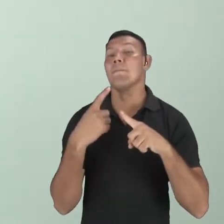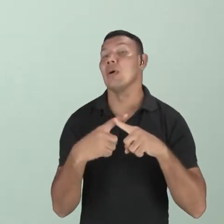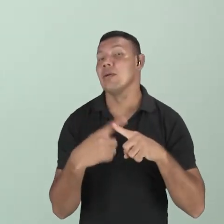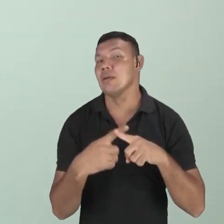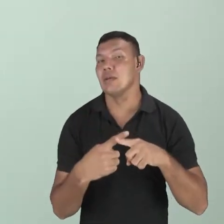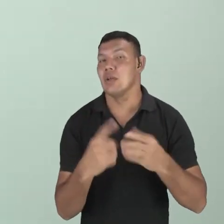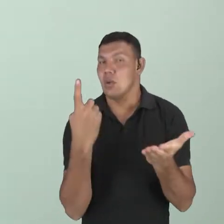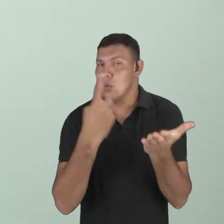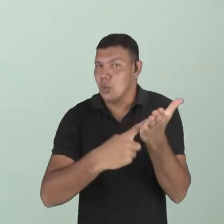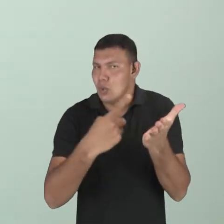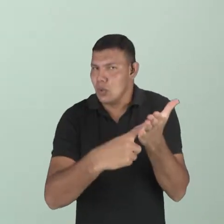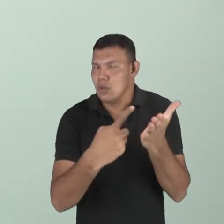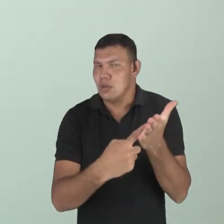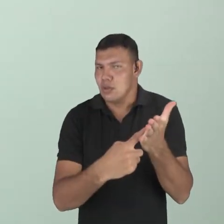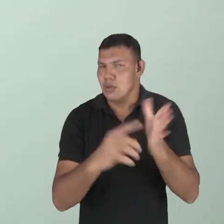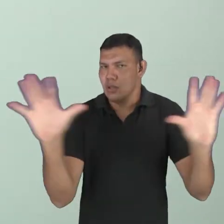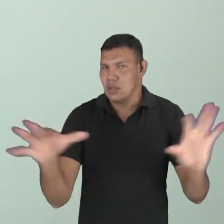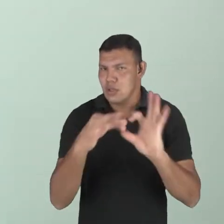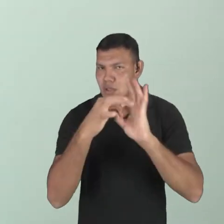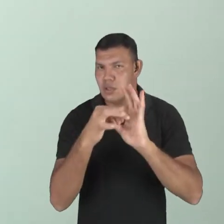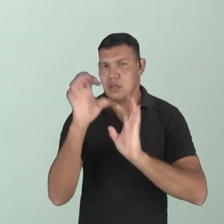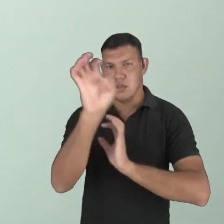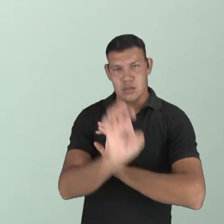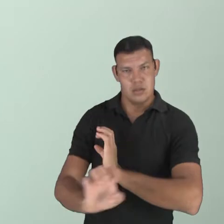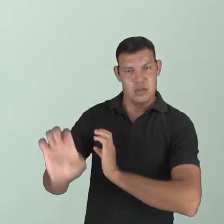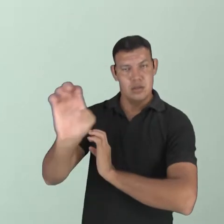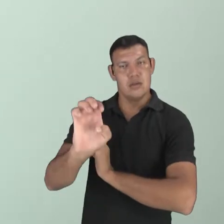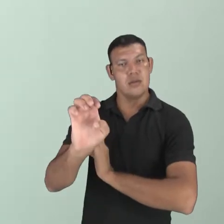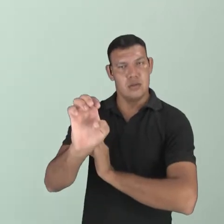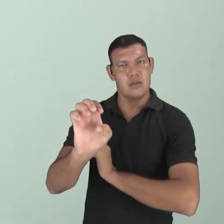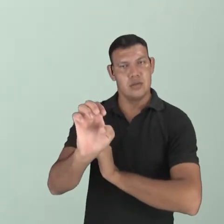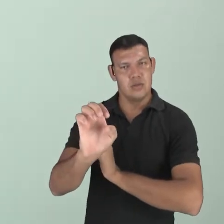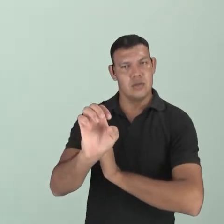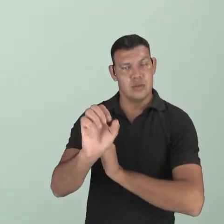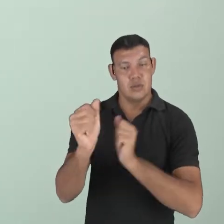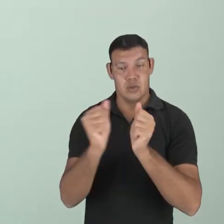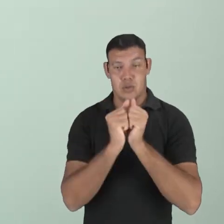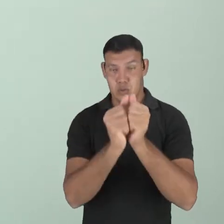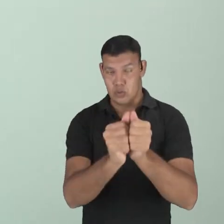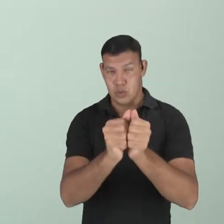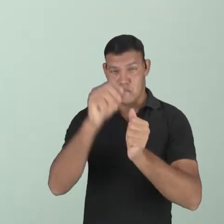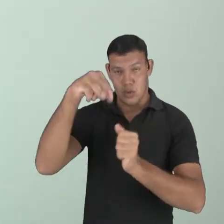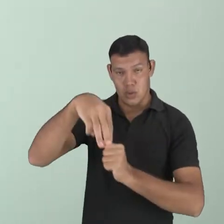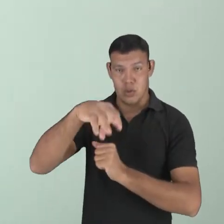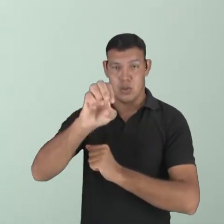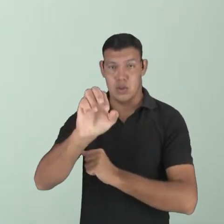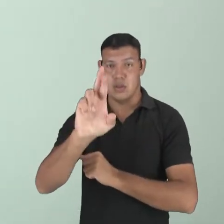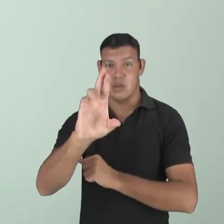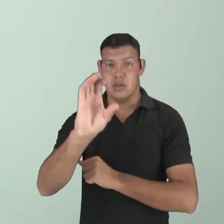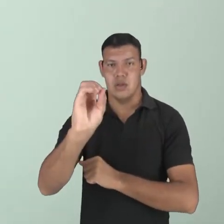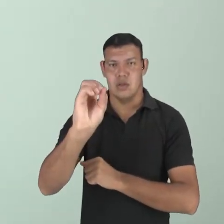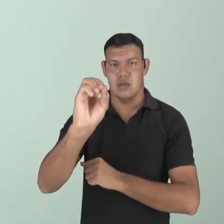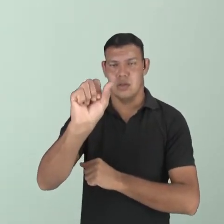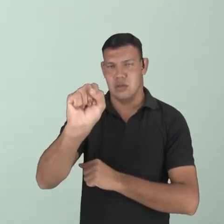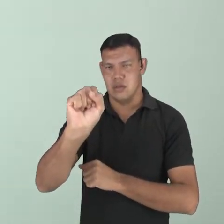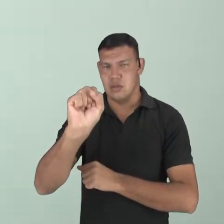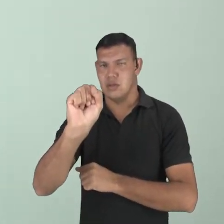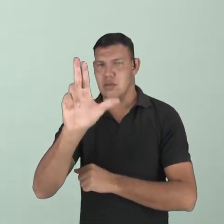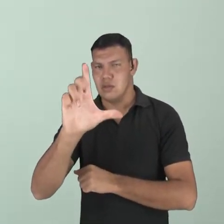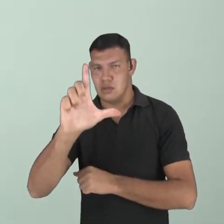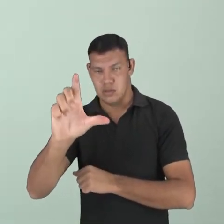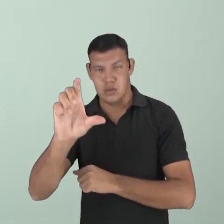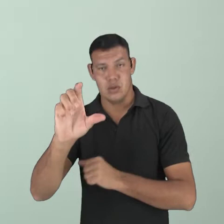o acordo da União Europeia com o Mercosul, que seria, como é que eu posso falar, um acordo que favorecia também